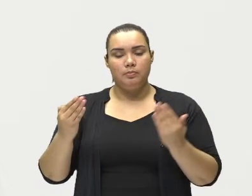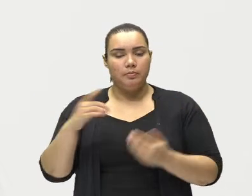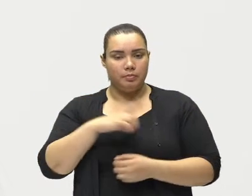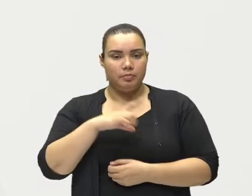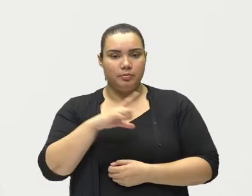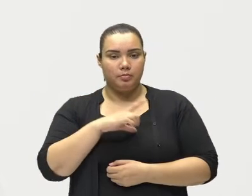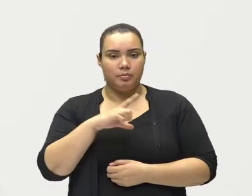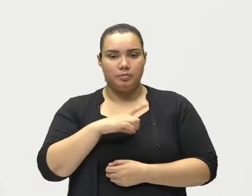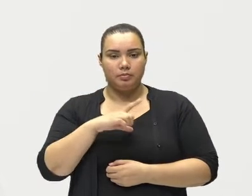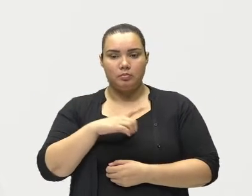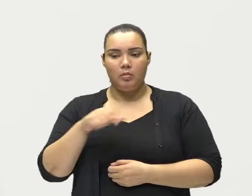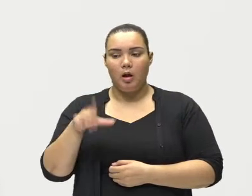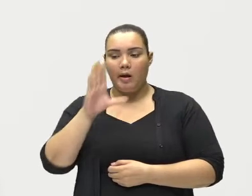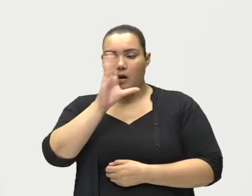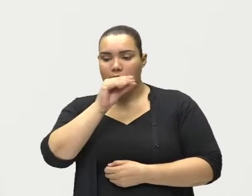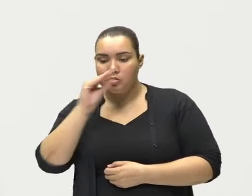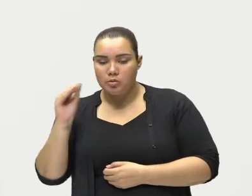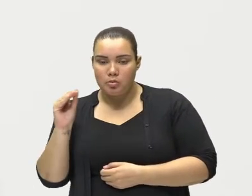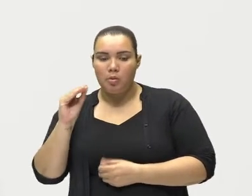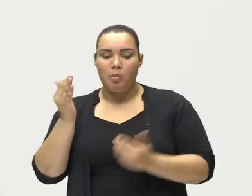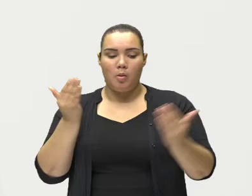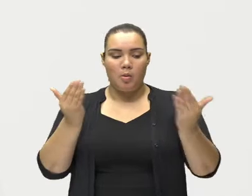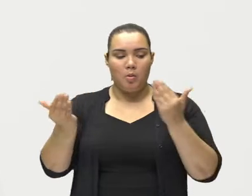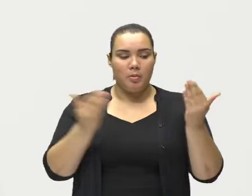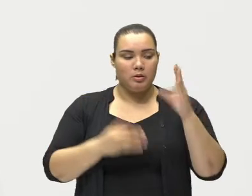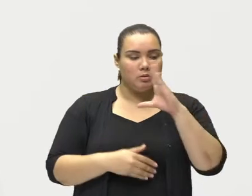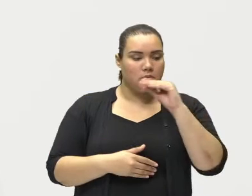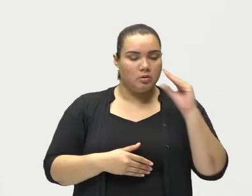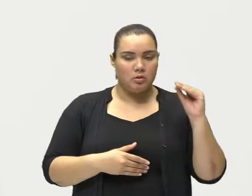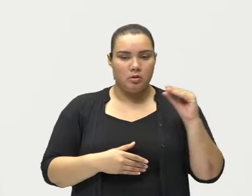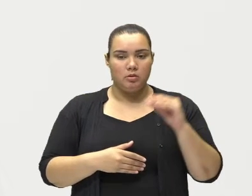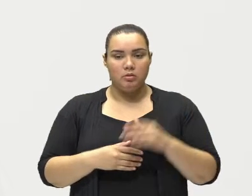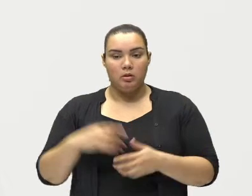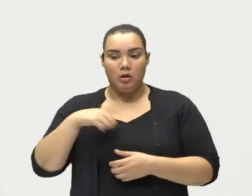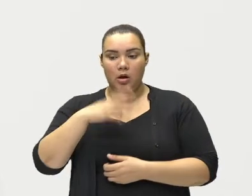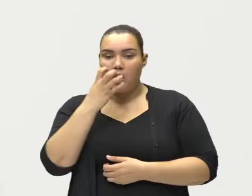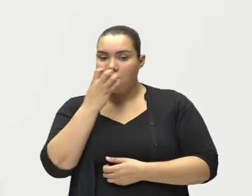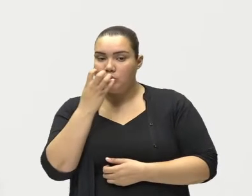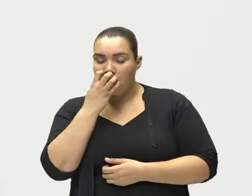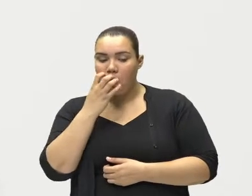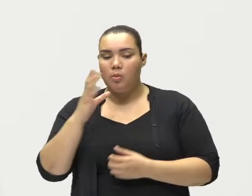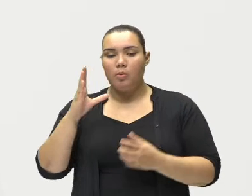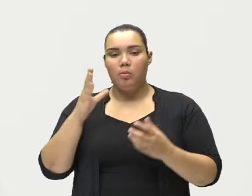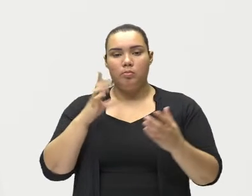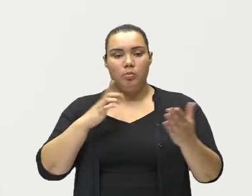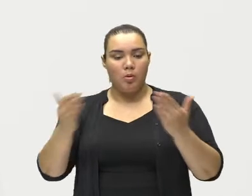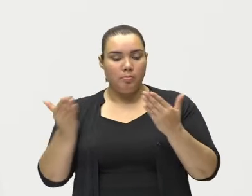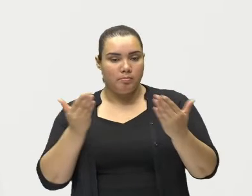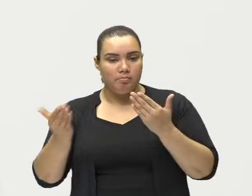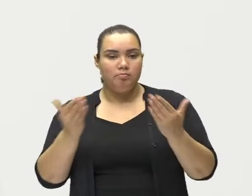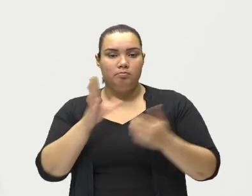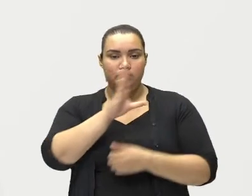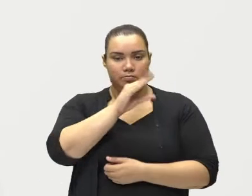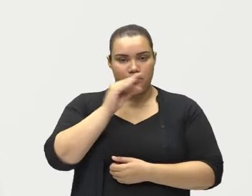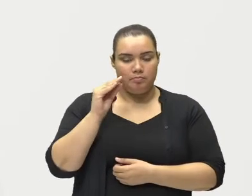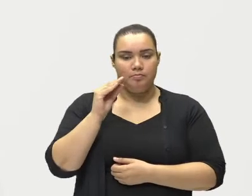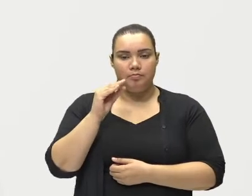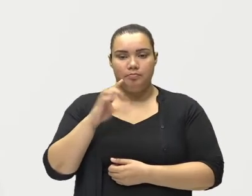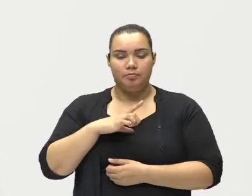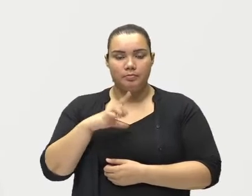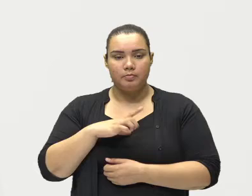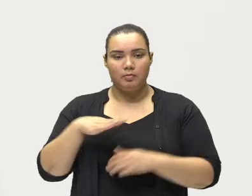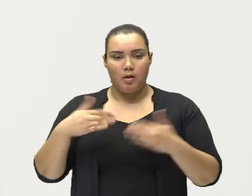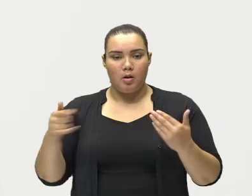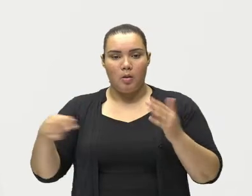comparando que muitos cachorros, eles agem como crianças. Cachorros e crianças. Esse conectivo está indicando aí